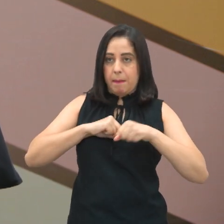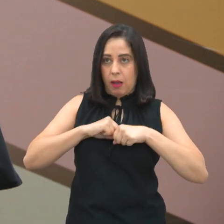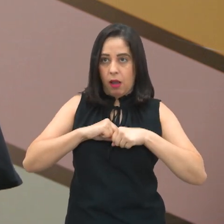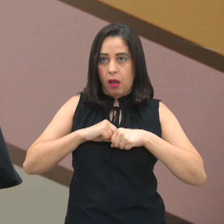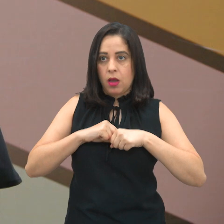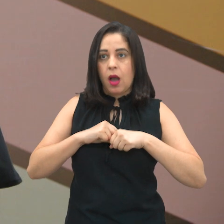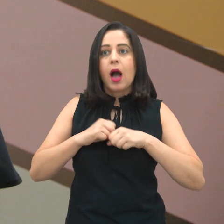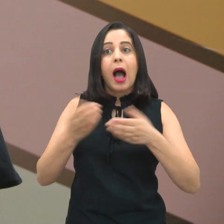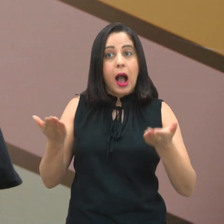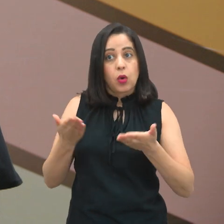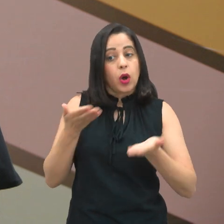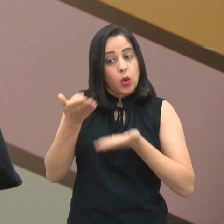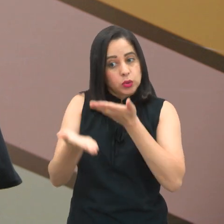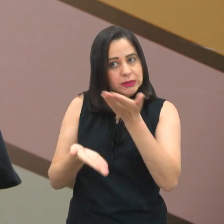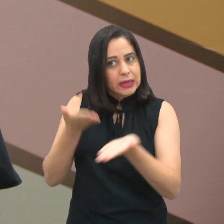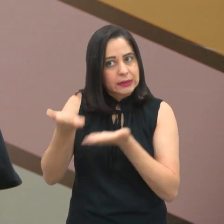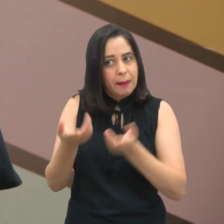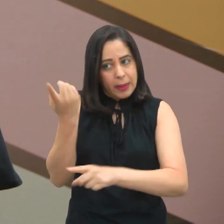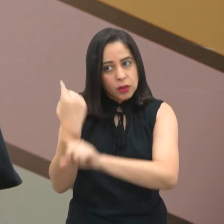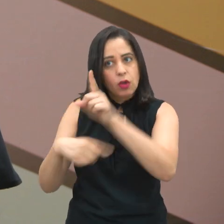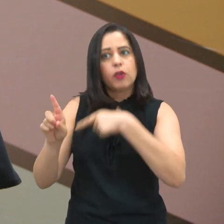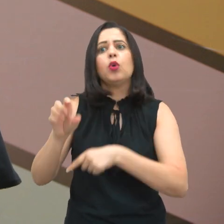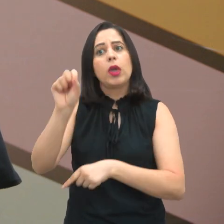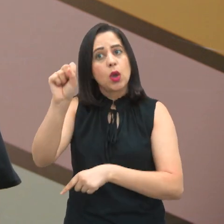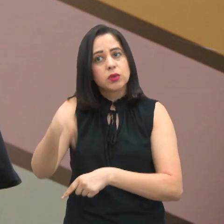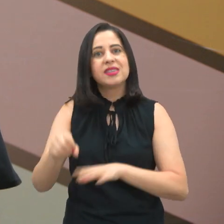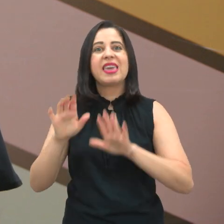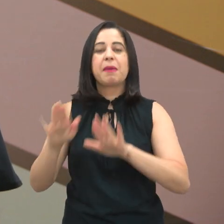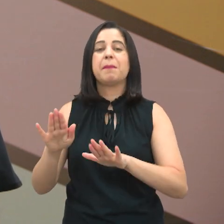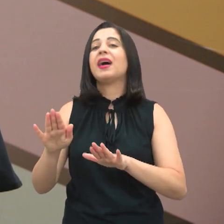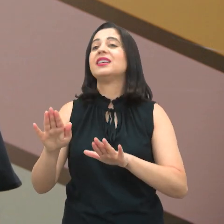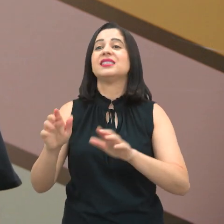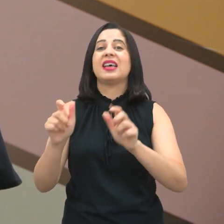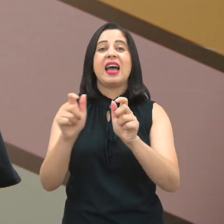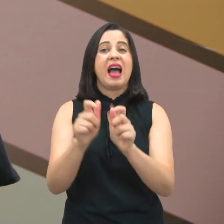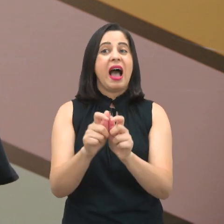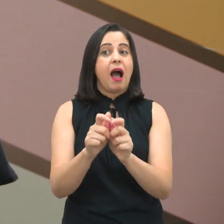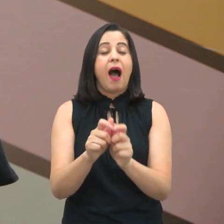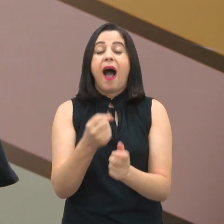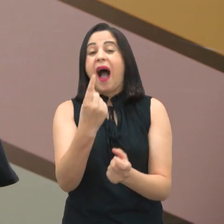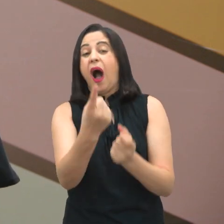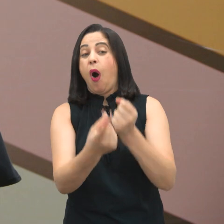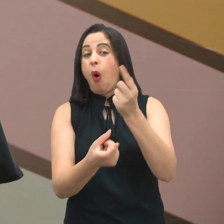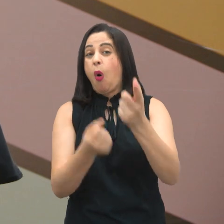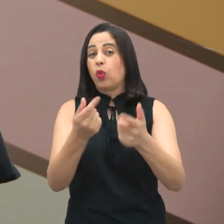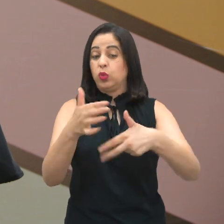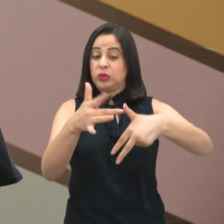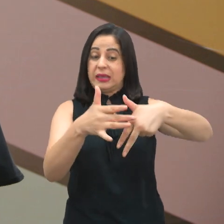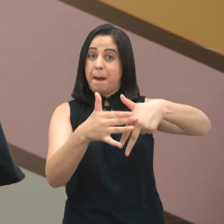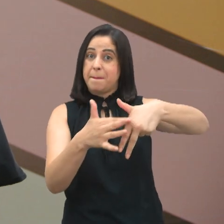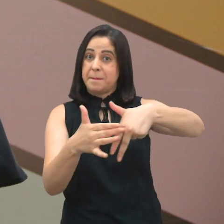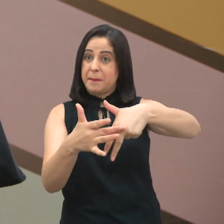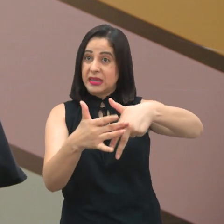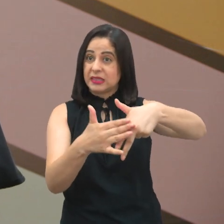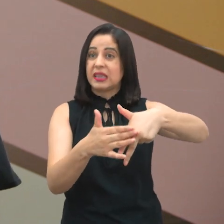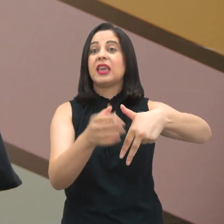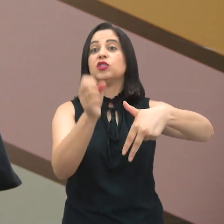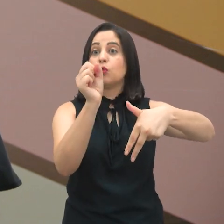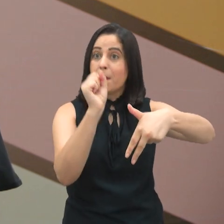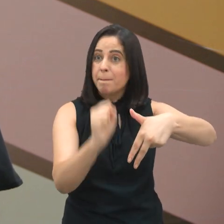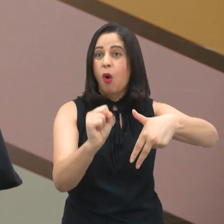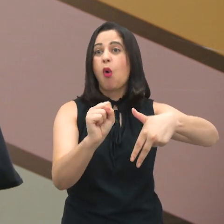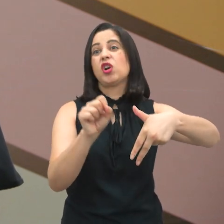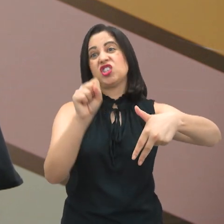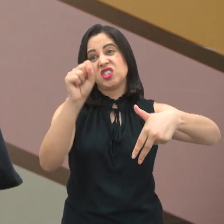do tratamento, a AIDS ainda é um problema, porque muitos pacientes, mesmo em tratamento, eles podem evoluir para a